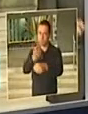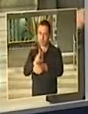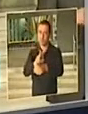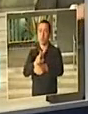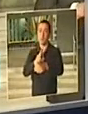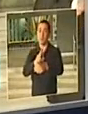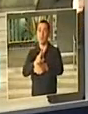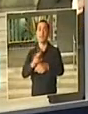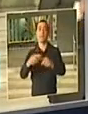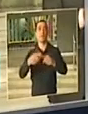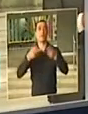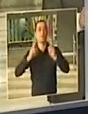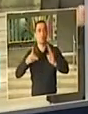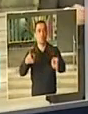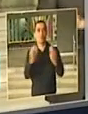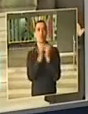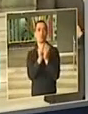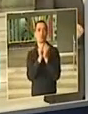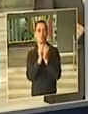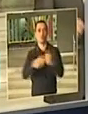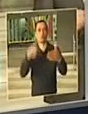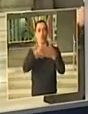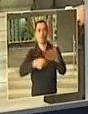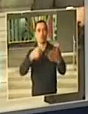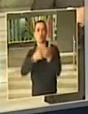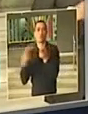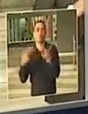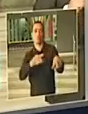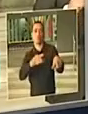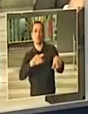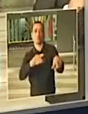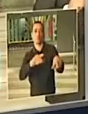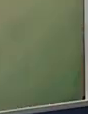vamos continuar juntos no combate a essa pandemia.